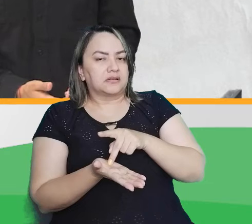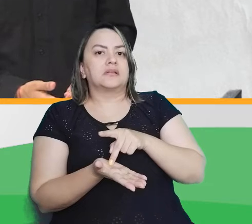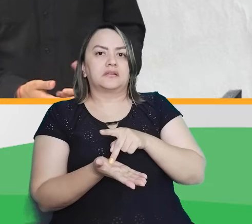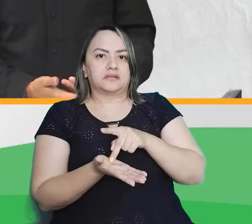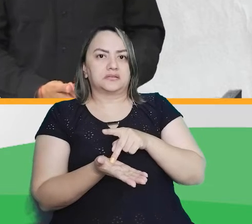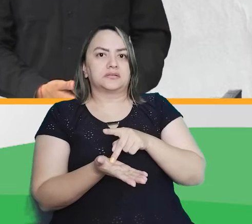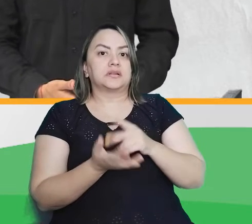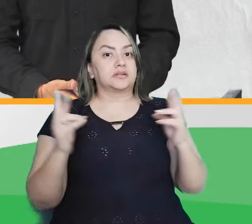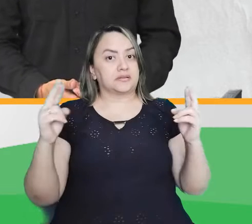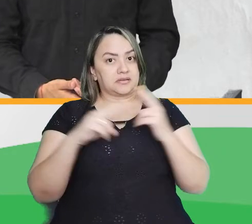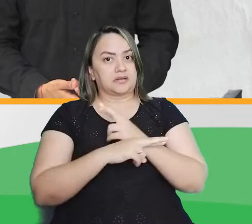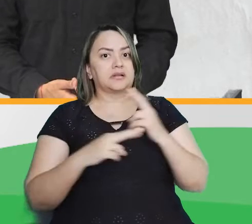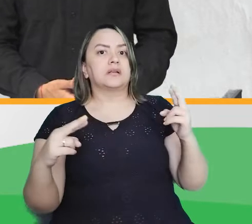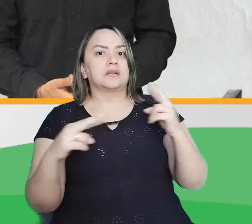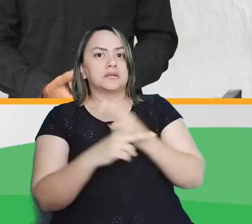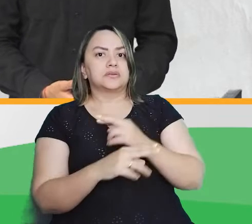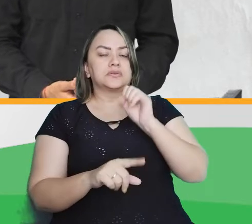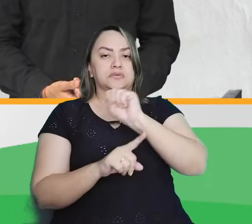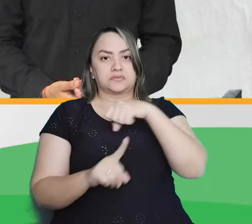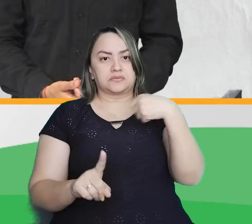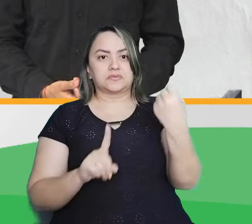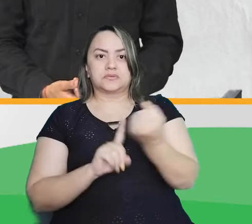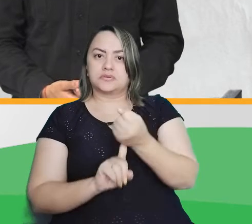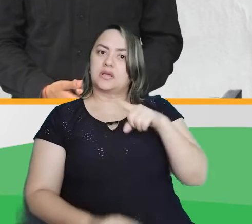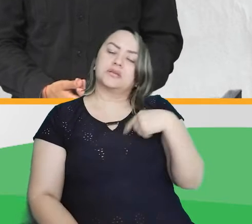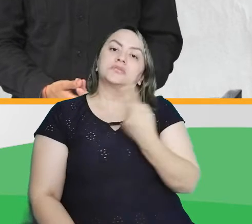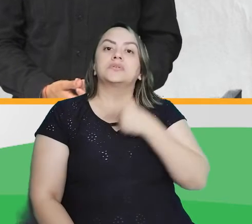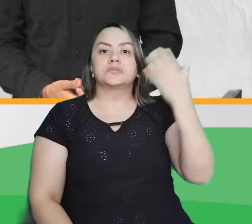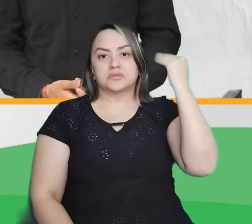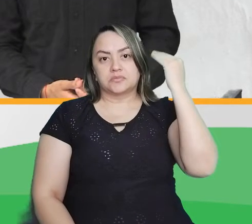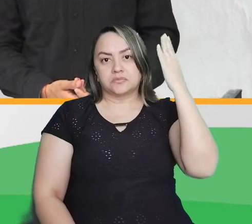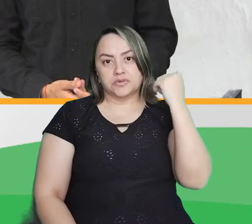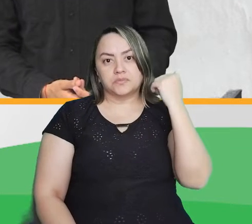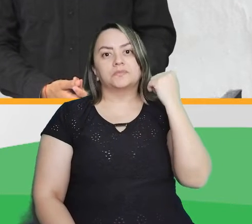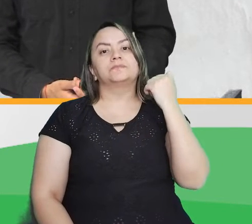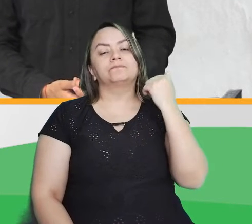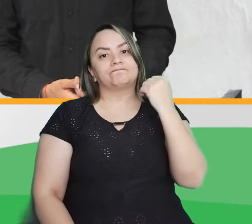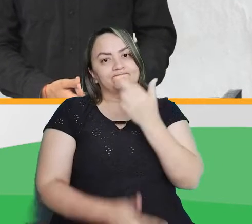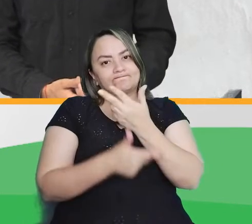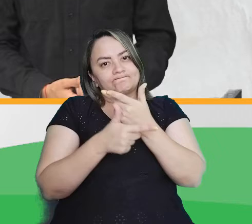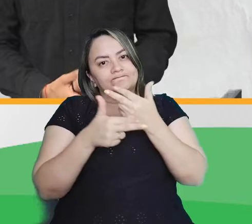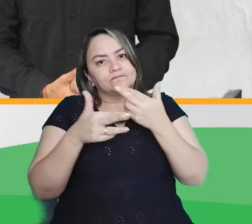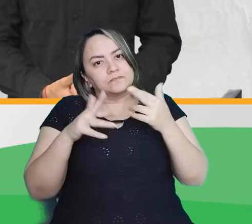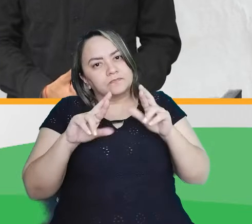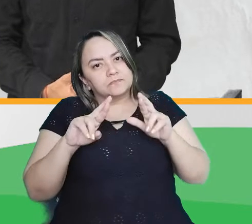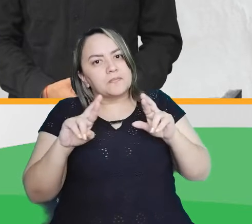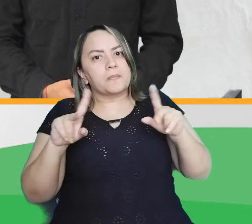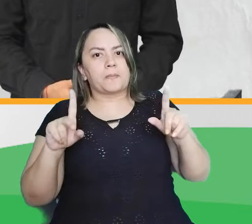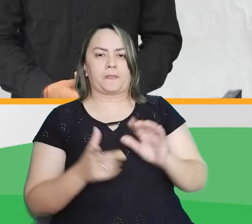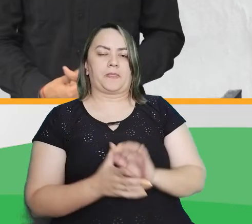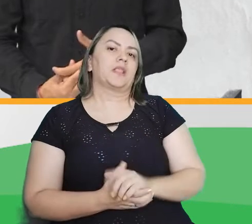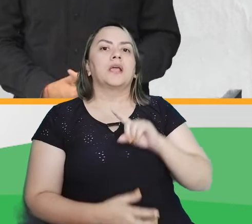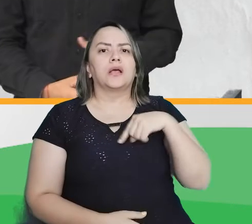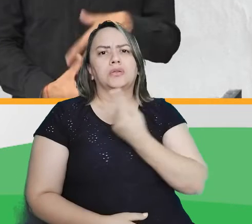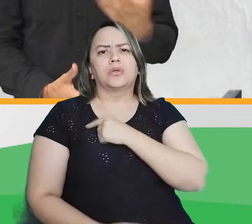sociais, sabemos que as coisas, infelizmente, são um pouco diferentes. Ainda vivemos em um mundo em